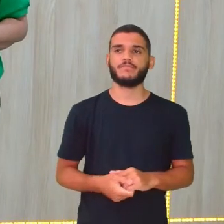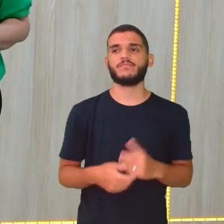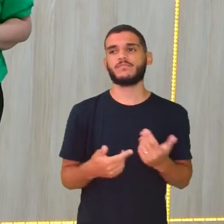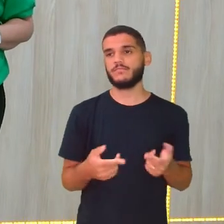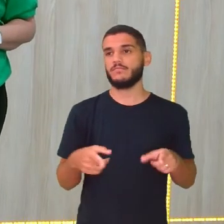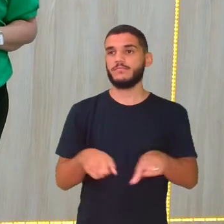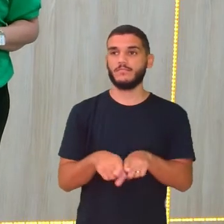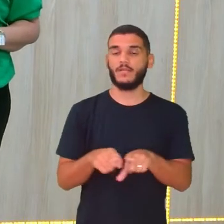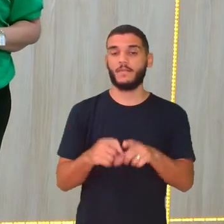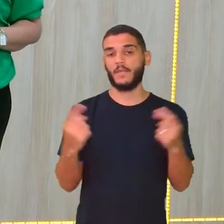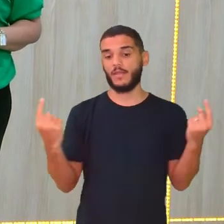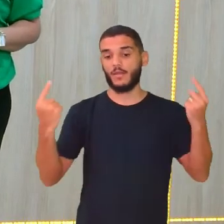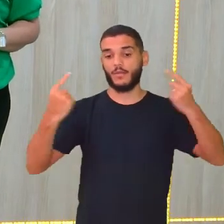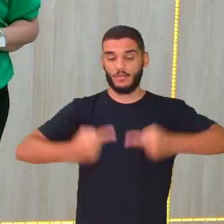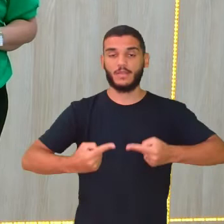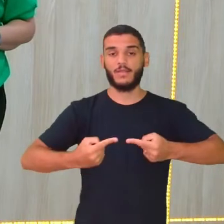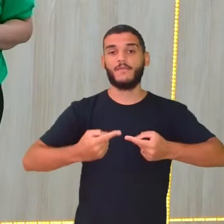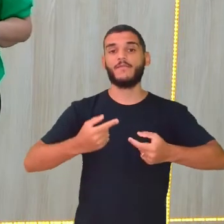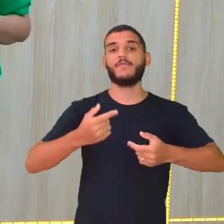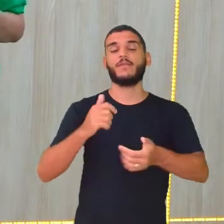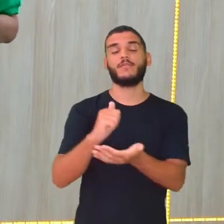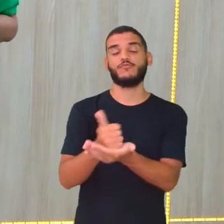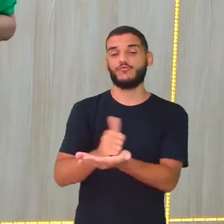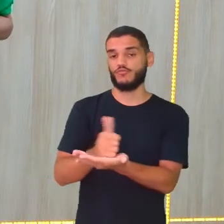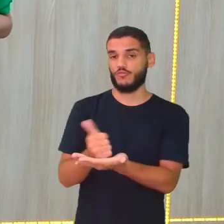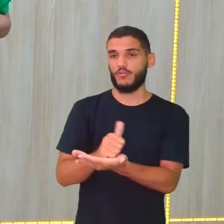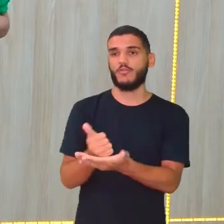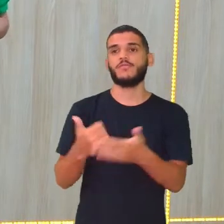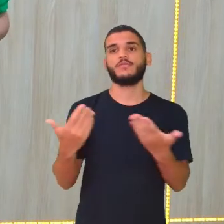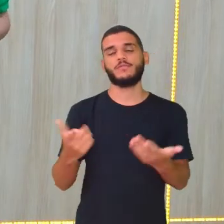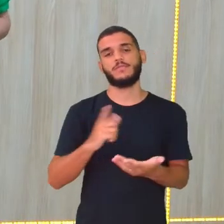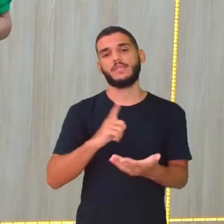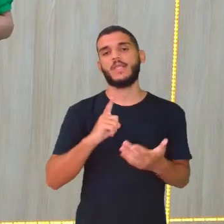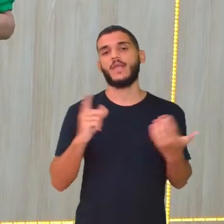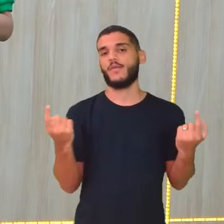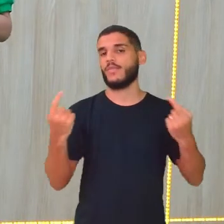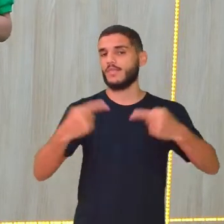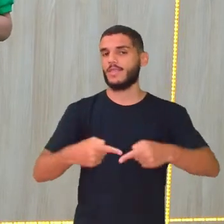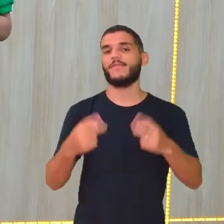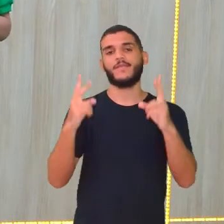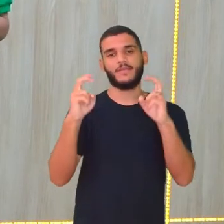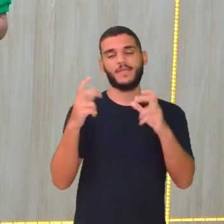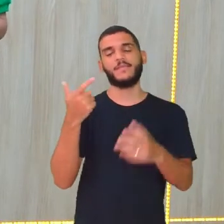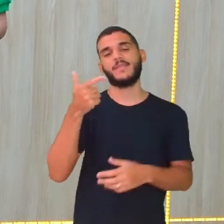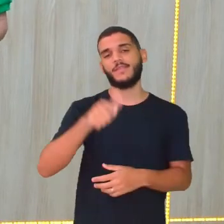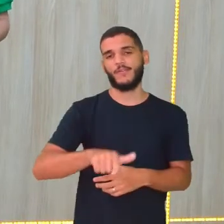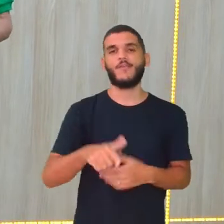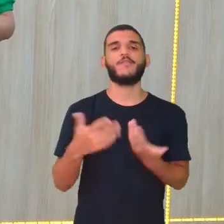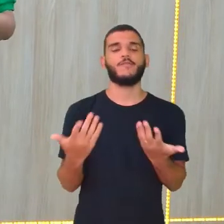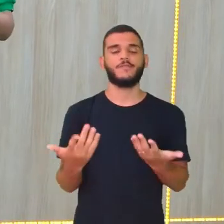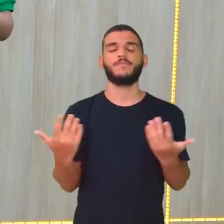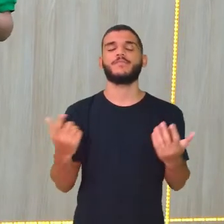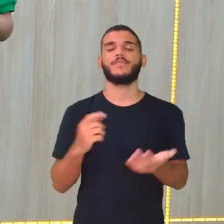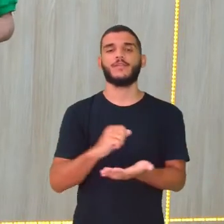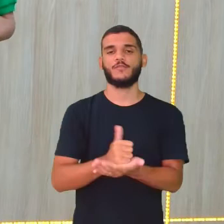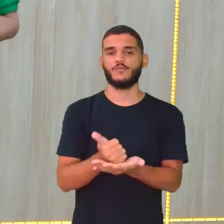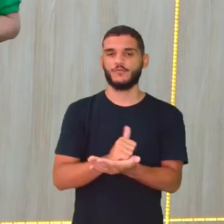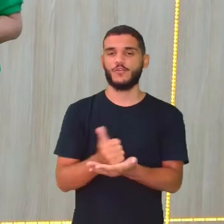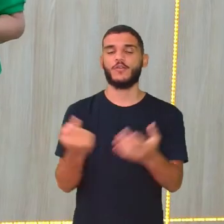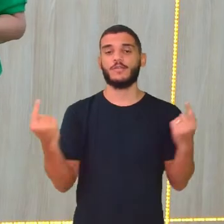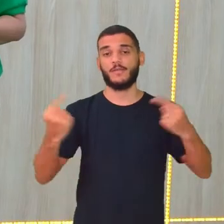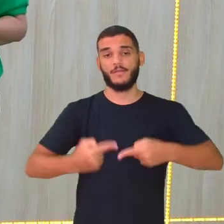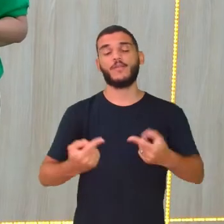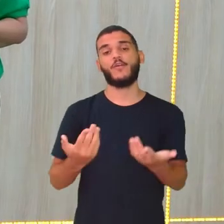Jogos desafiadores, não é? Voltamos aos desafios e jogos desafiadores como o